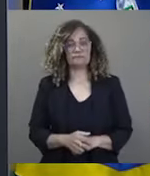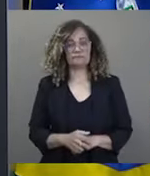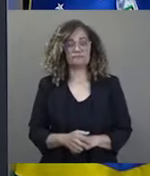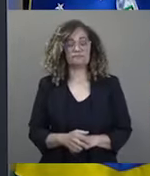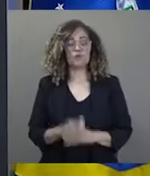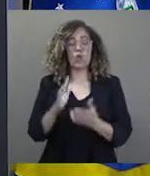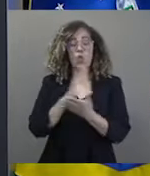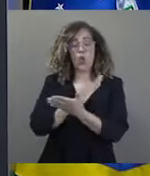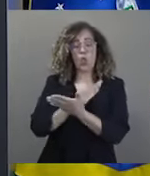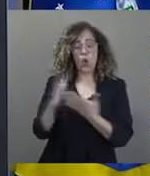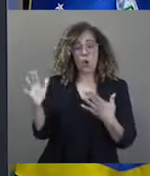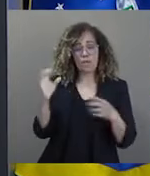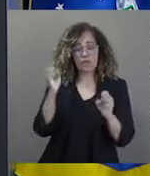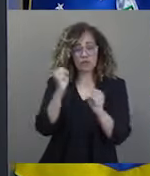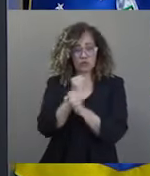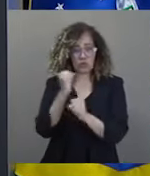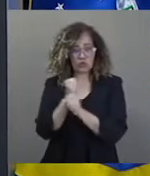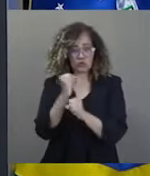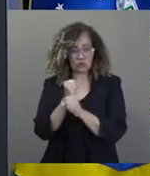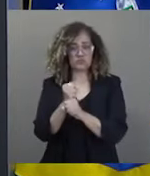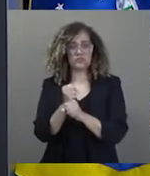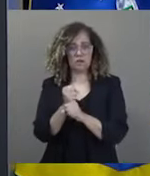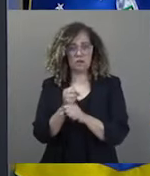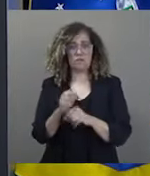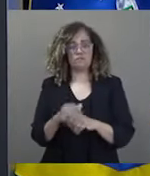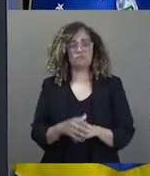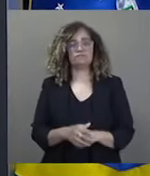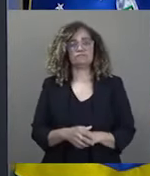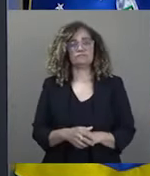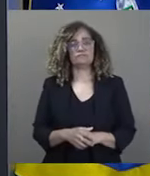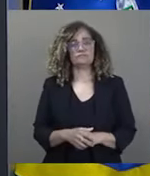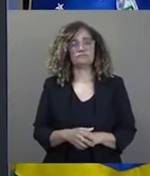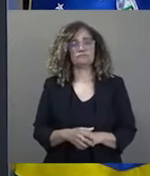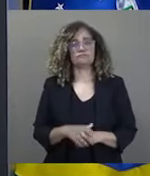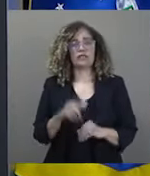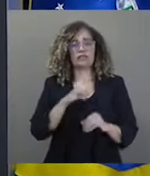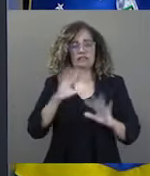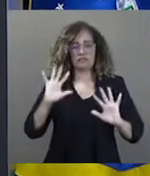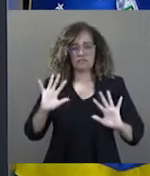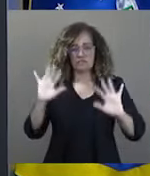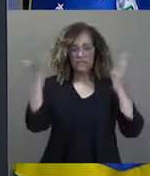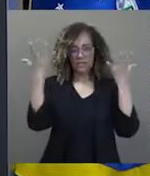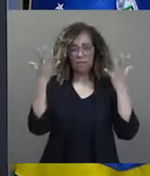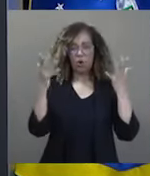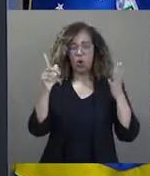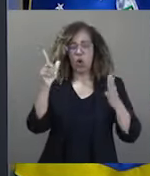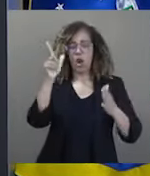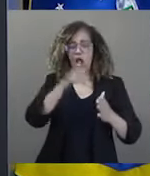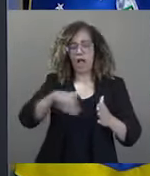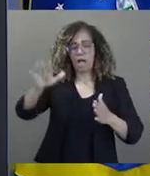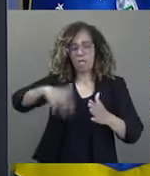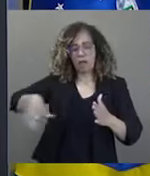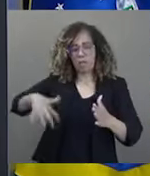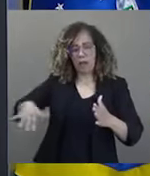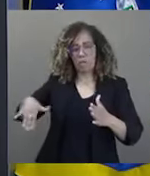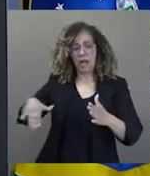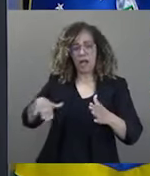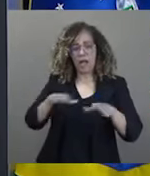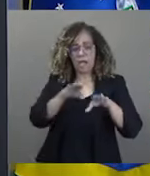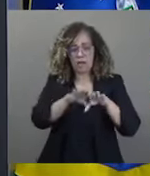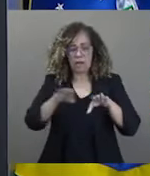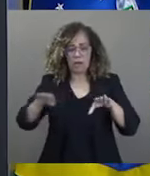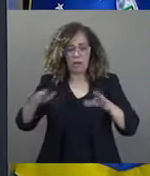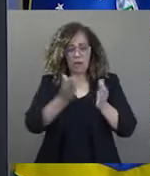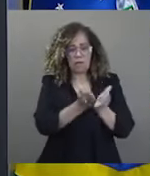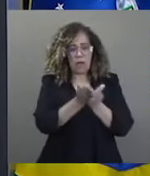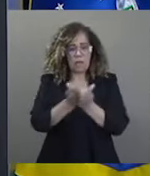obra em cerimônia no porto de Santos na última sexta-feira Luís Inácio